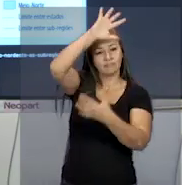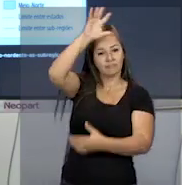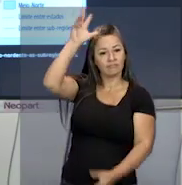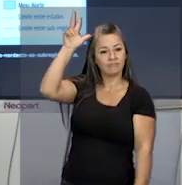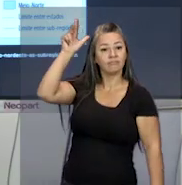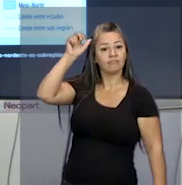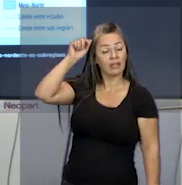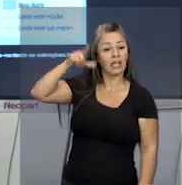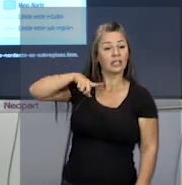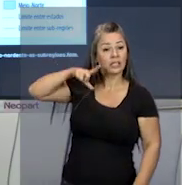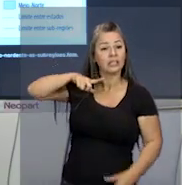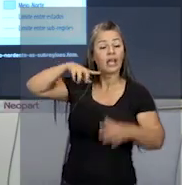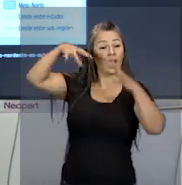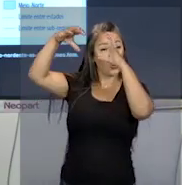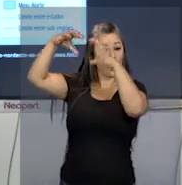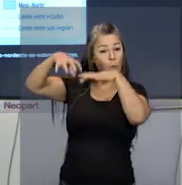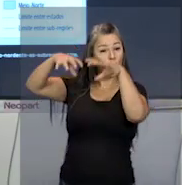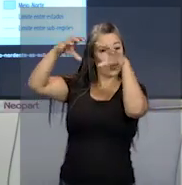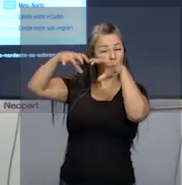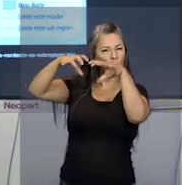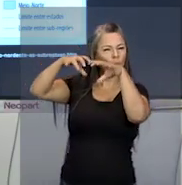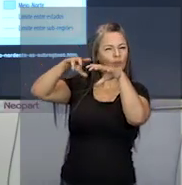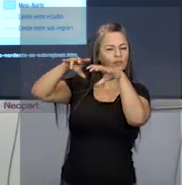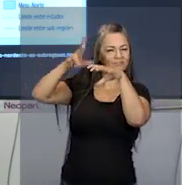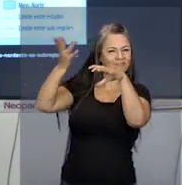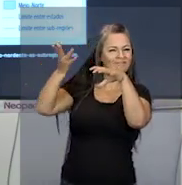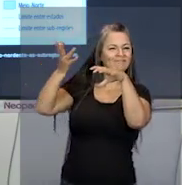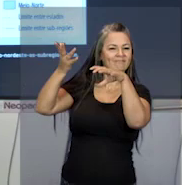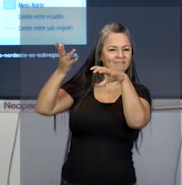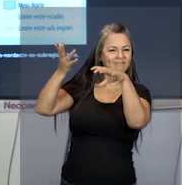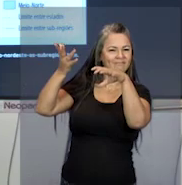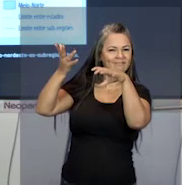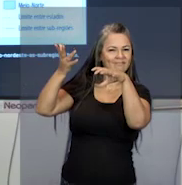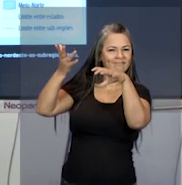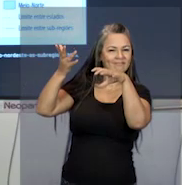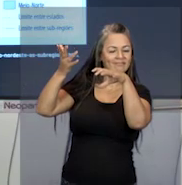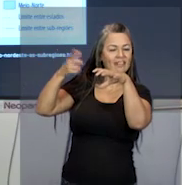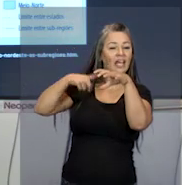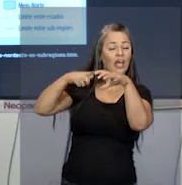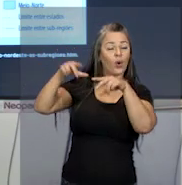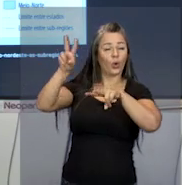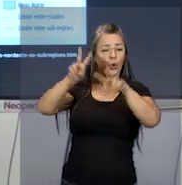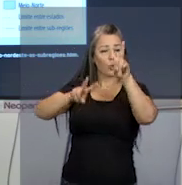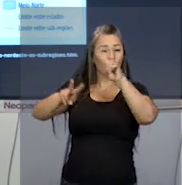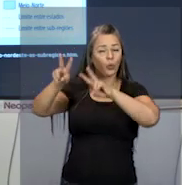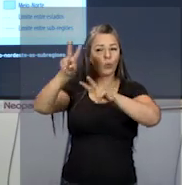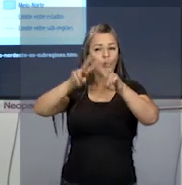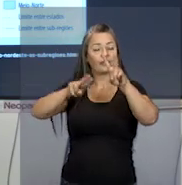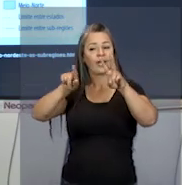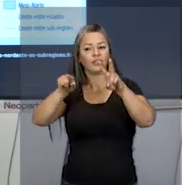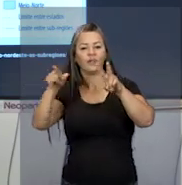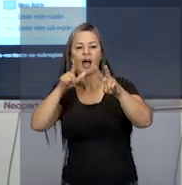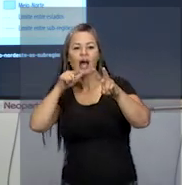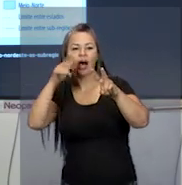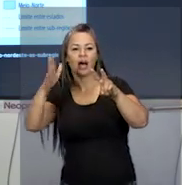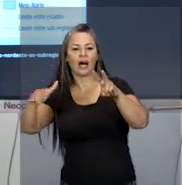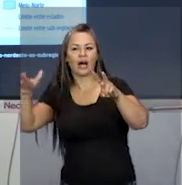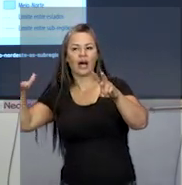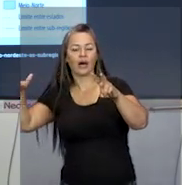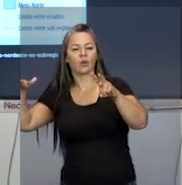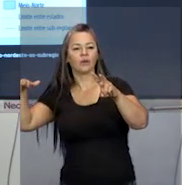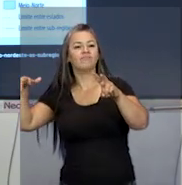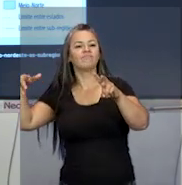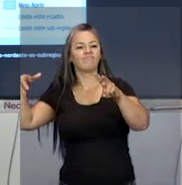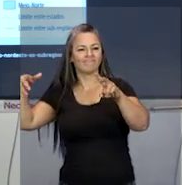chuvas vindas aqui dessa região do oceano, né, essas correntes de vento e de chuva que trazem umidade para essa região. Então,